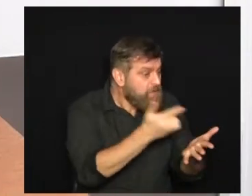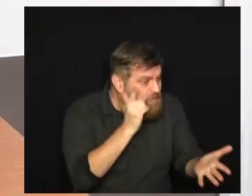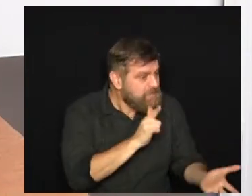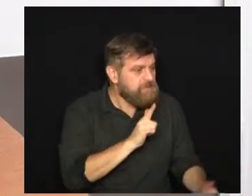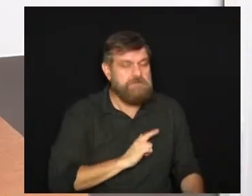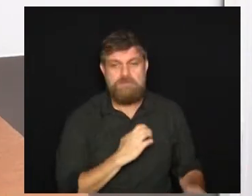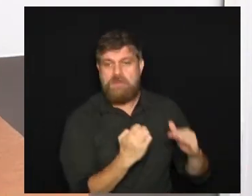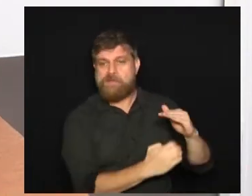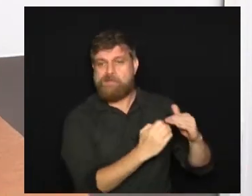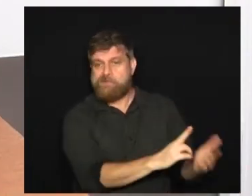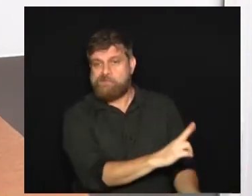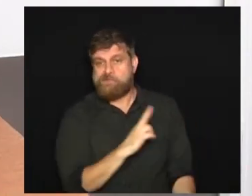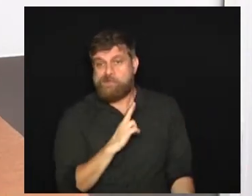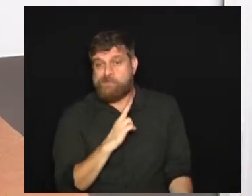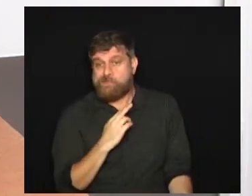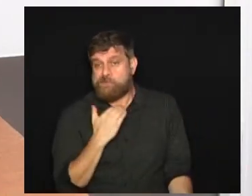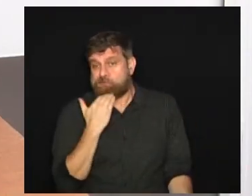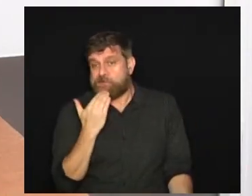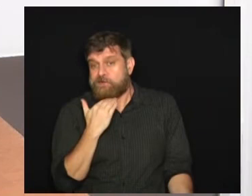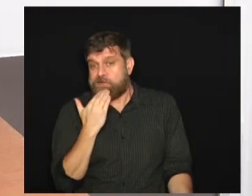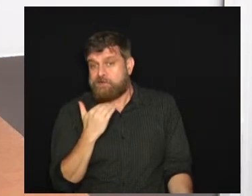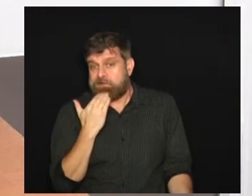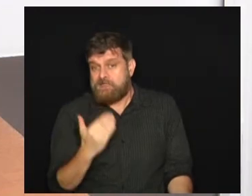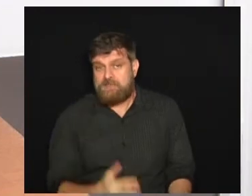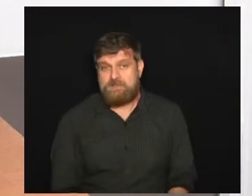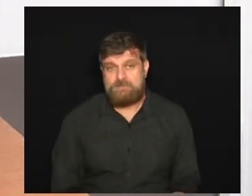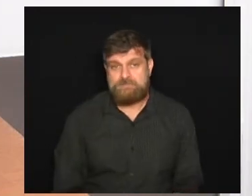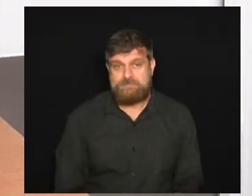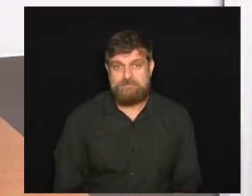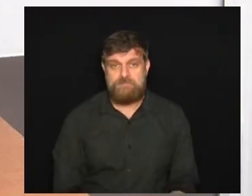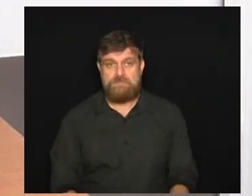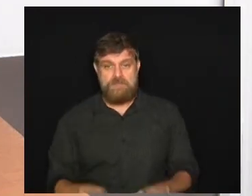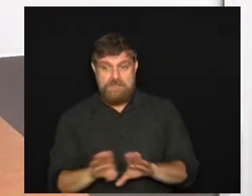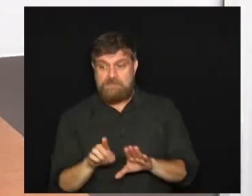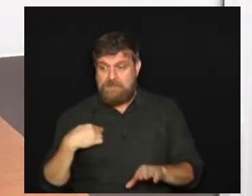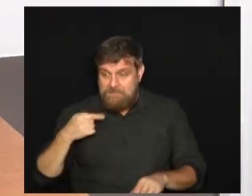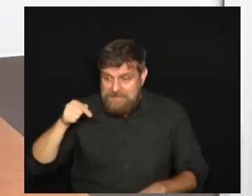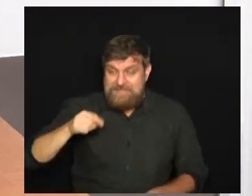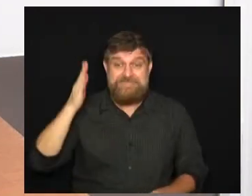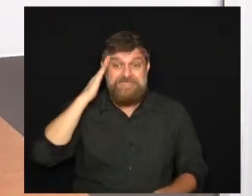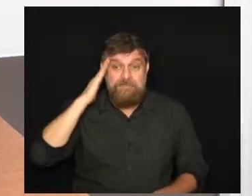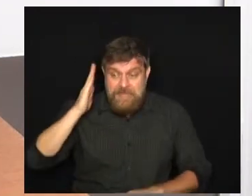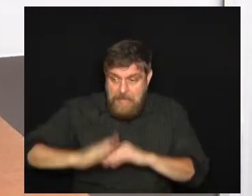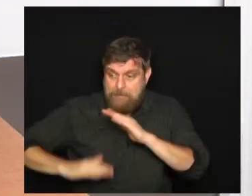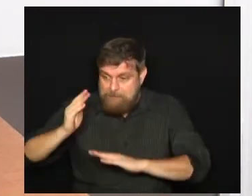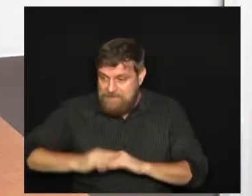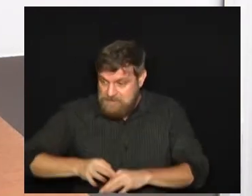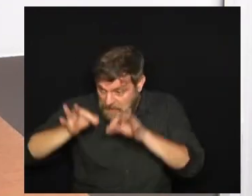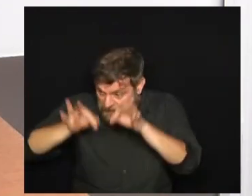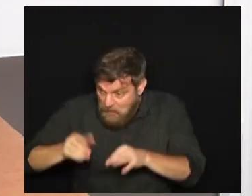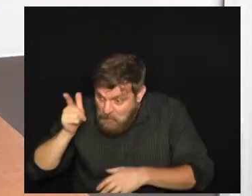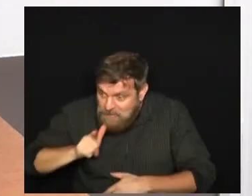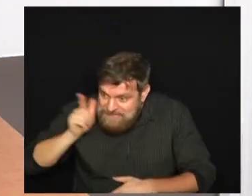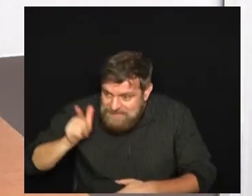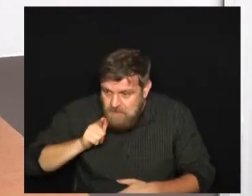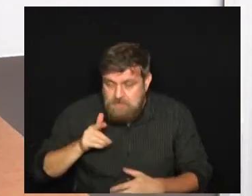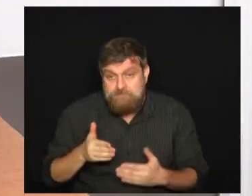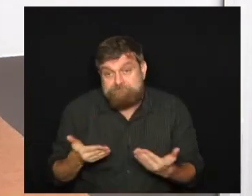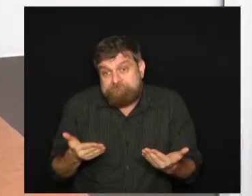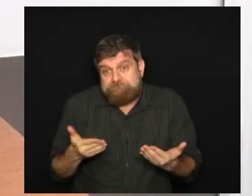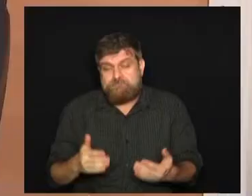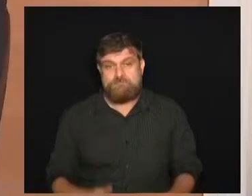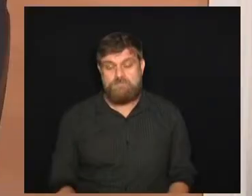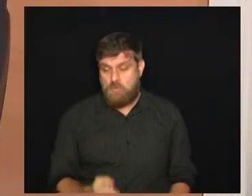não dão o retorno que é necessário para que o CEPAT também efetive aquela ação, né? Entendeu. E eu acho assim, Jorge,